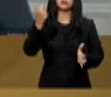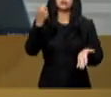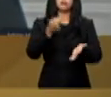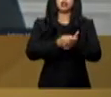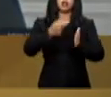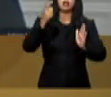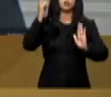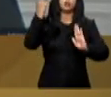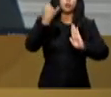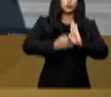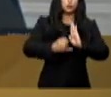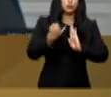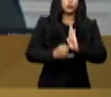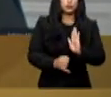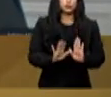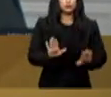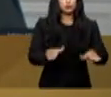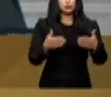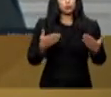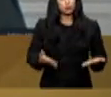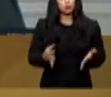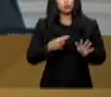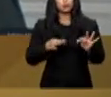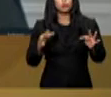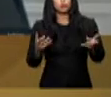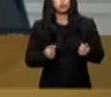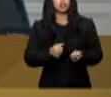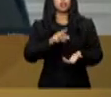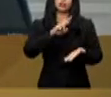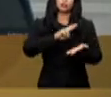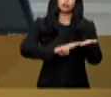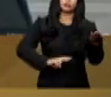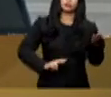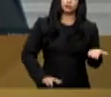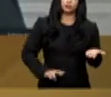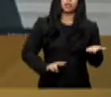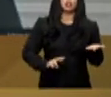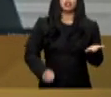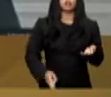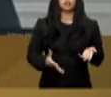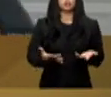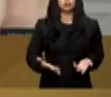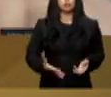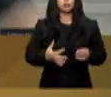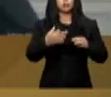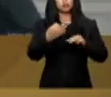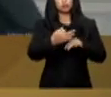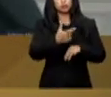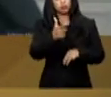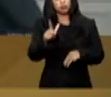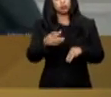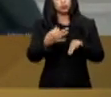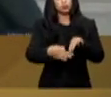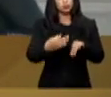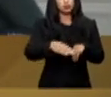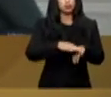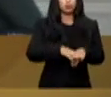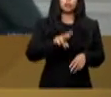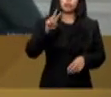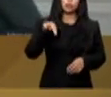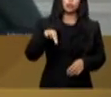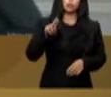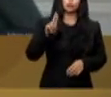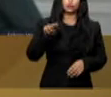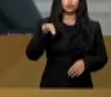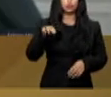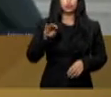como foi feito já pelo ambos eminentes relatores e pelo ministro Nunes Marques, as inovações introduzidas no